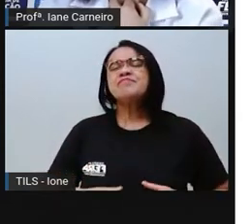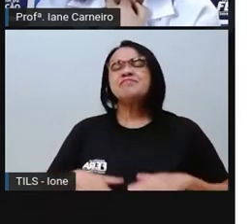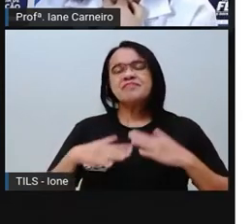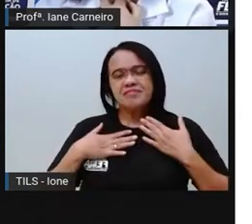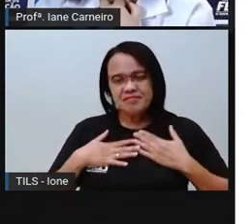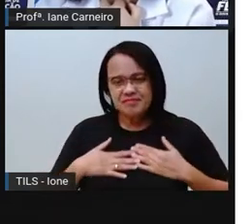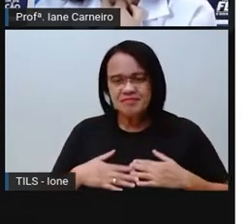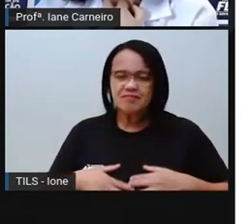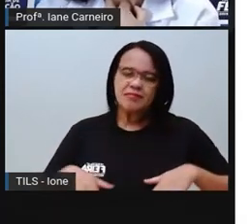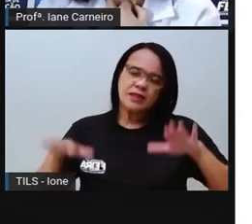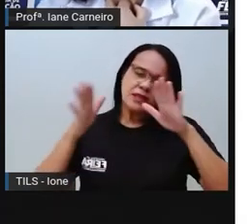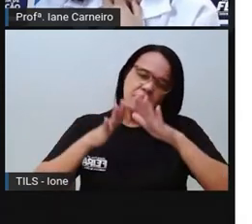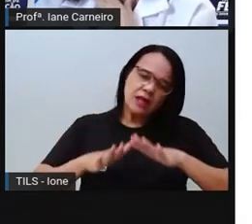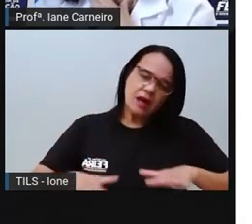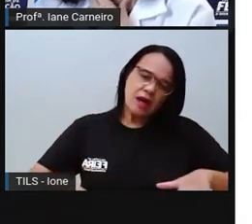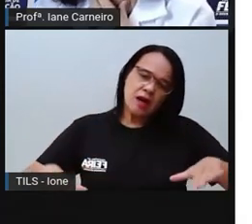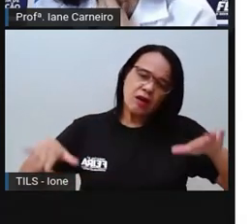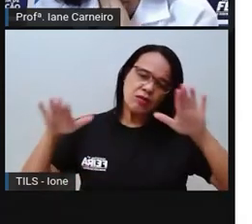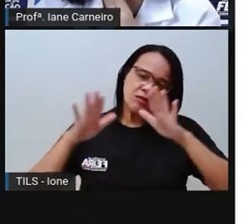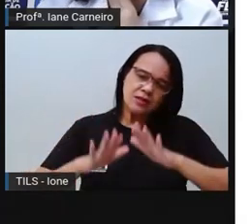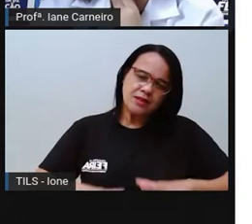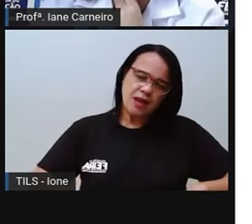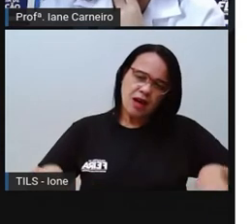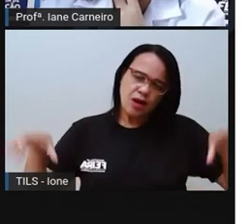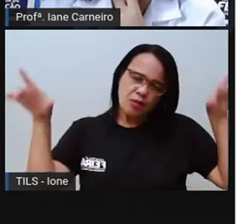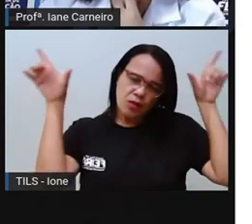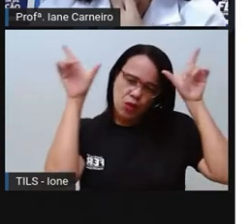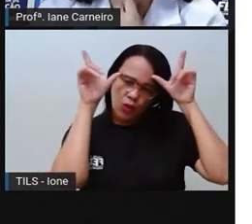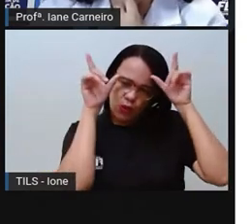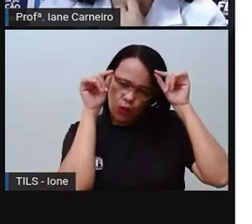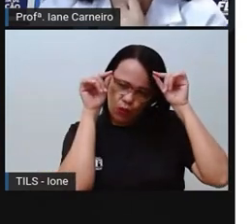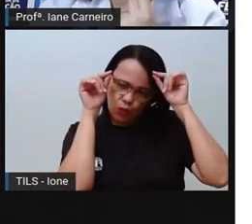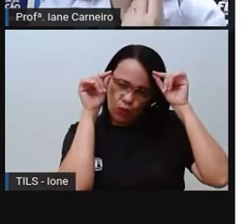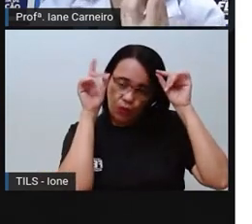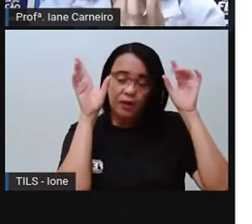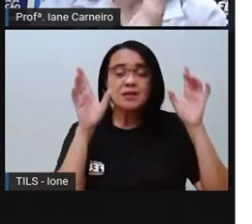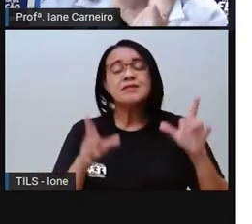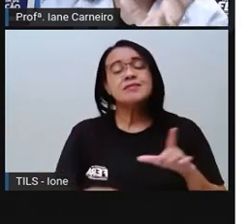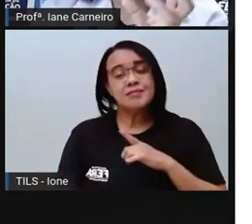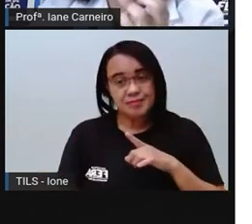cores, né? O verde com o azul, a gente obtém essa cor, né?